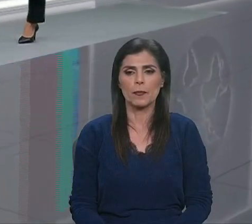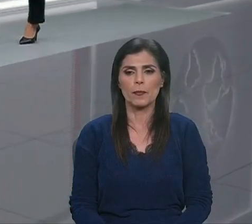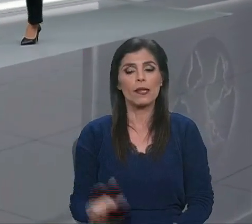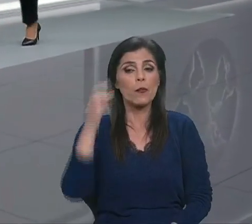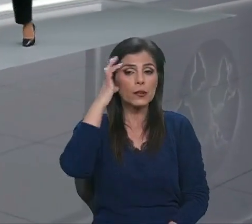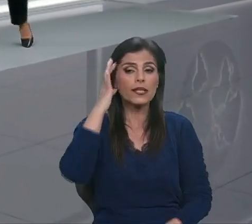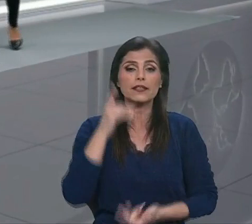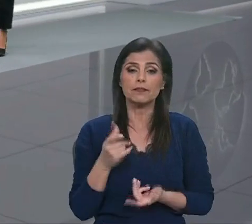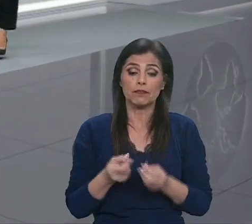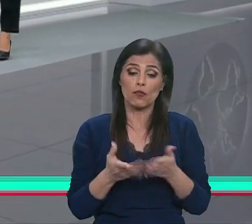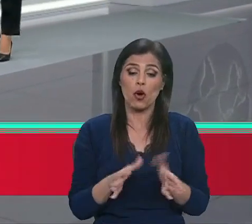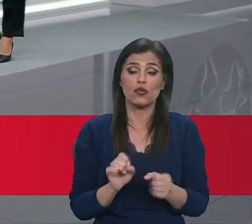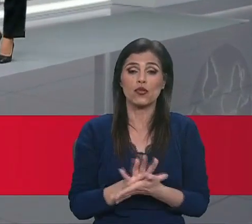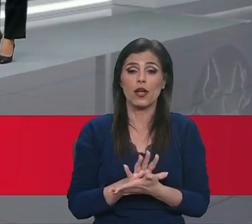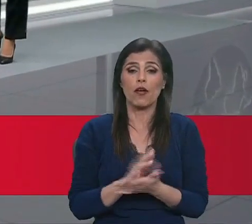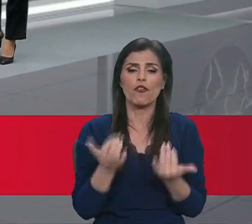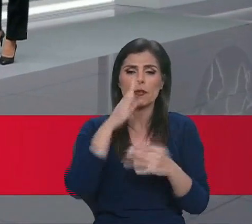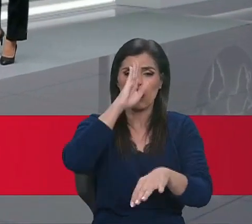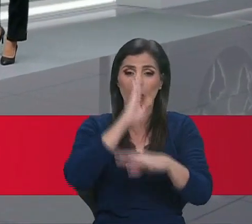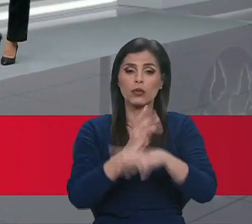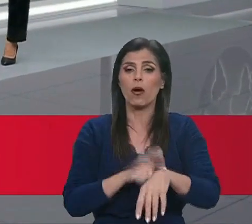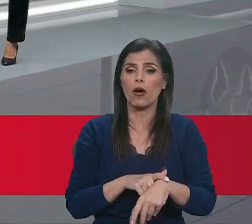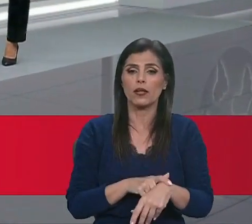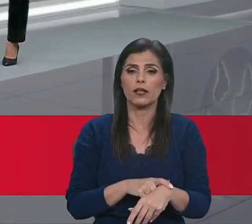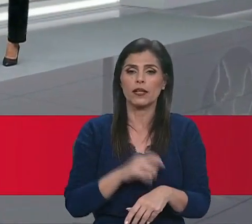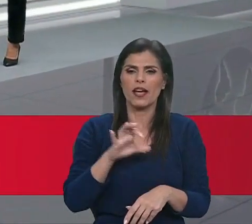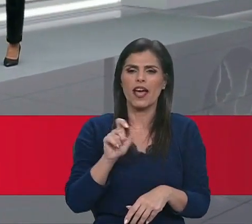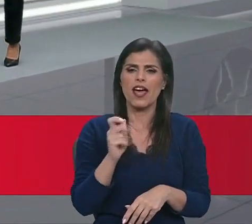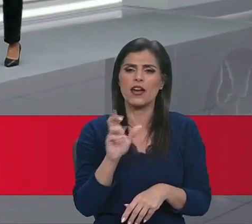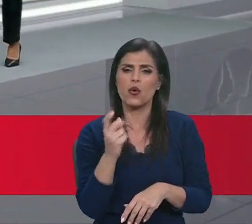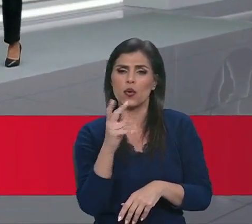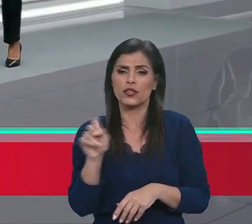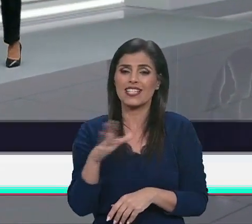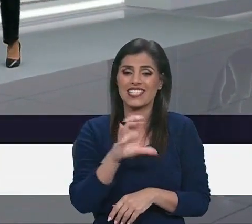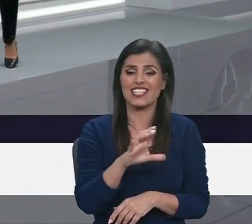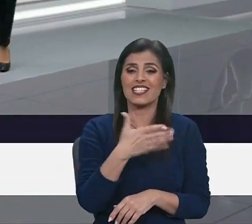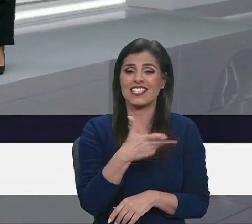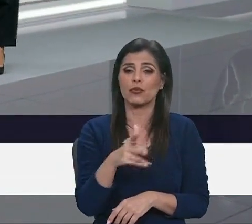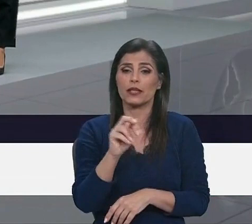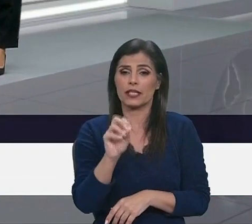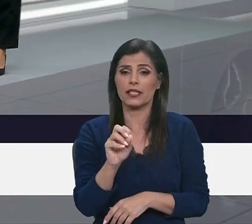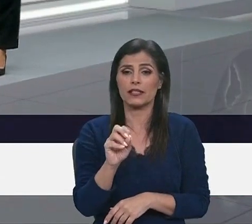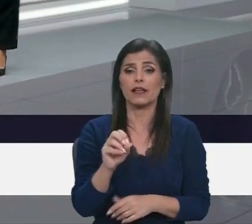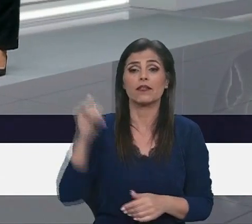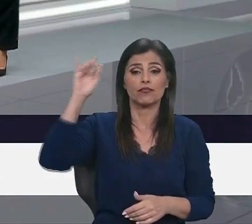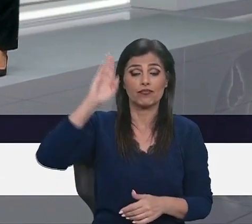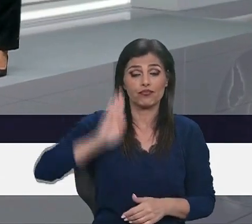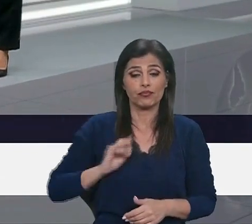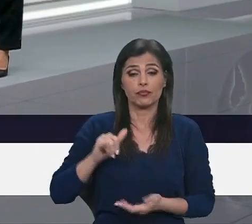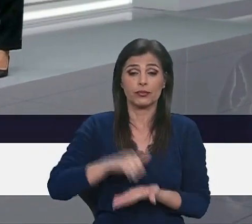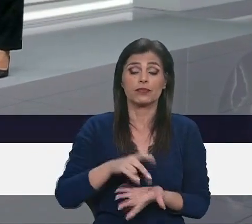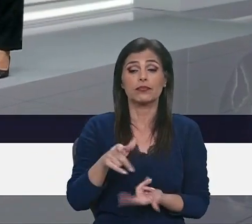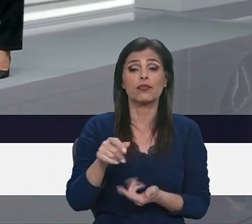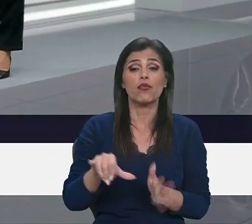Boa tarde, abrimos este jornal com uma informação de última hora. Um Hércules C-130 da Força Aérea Portuguesa aterrou a meio desta manhã no